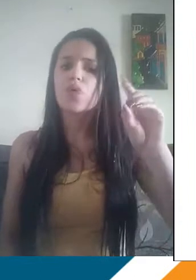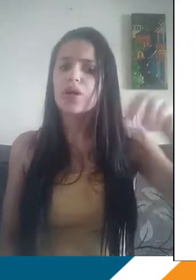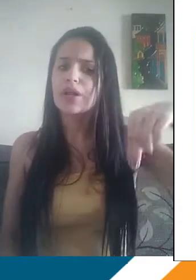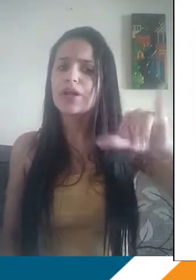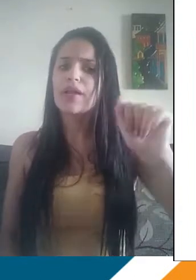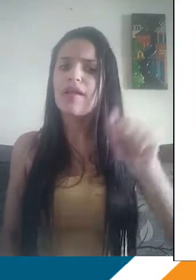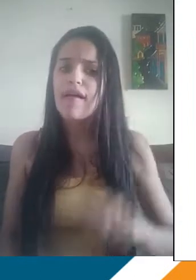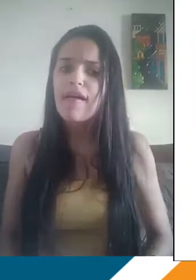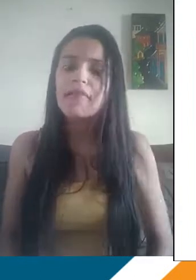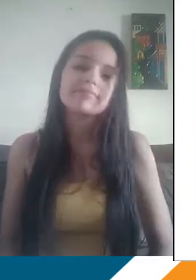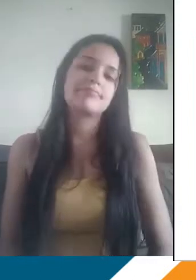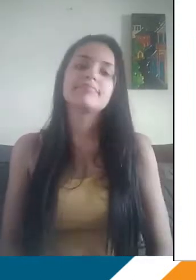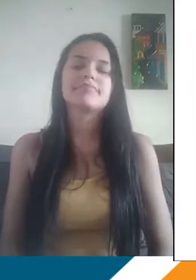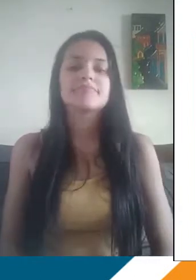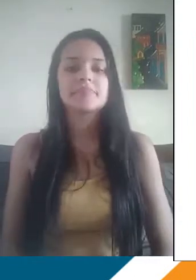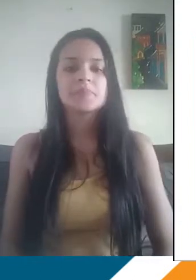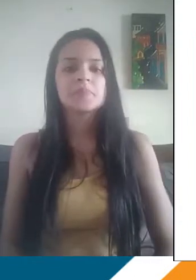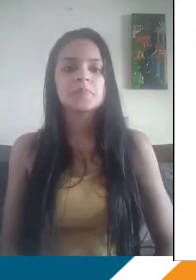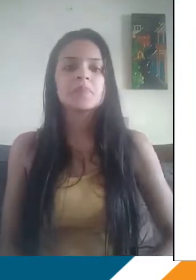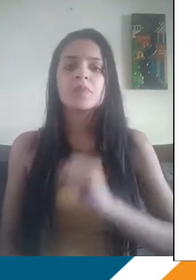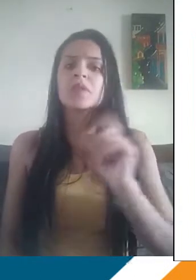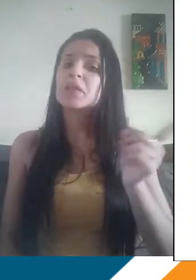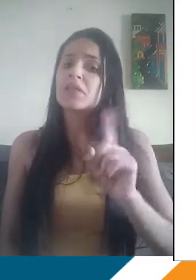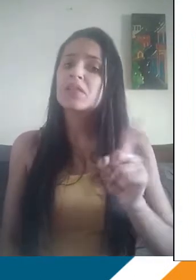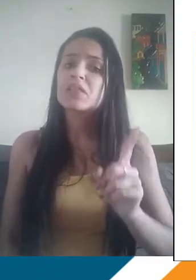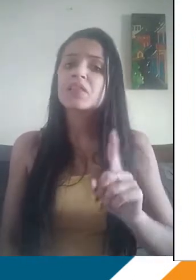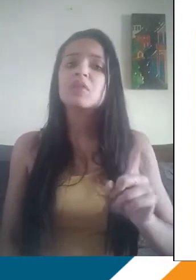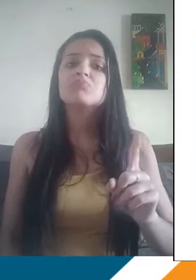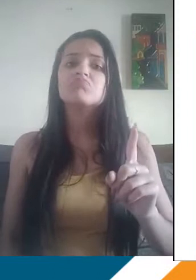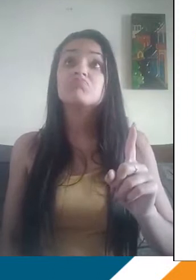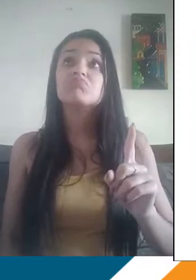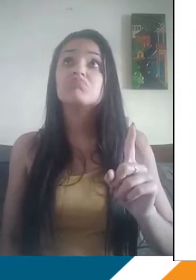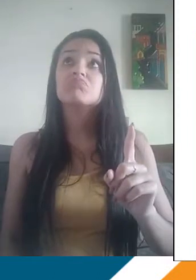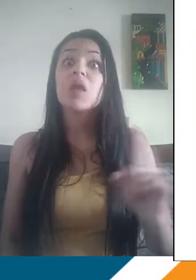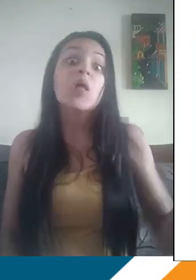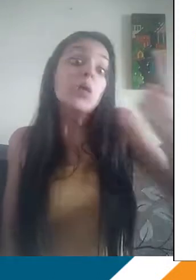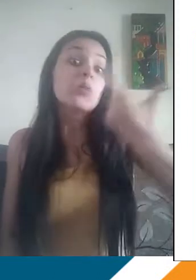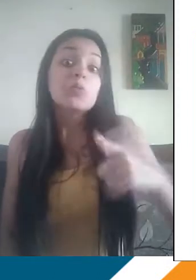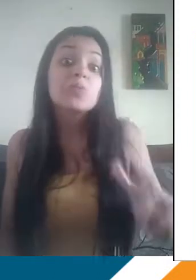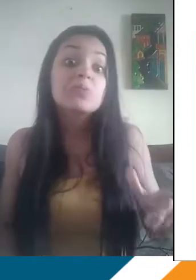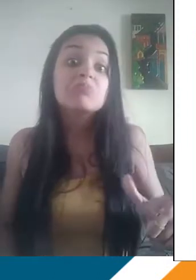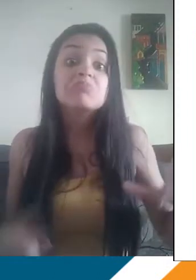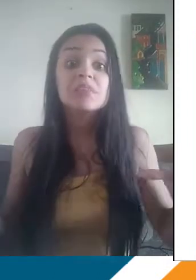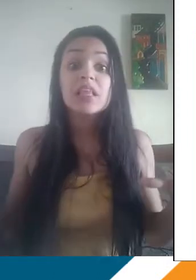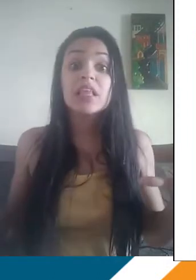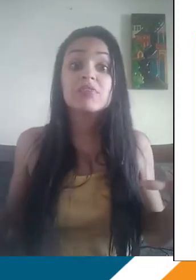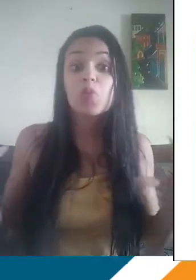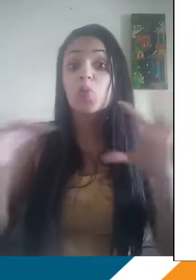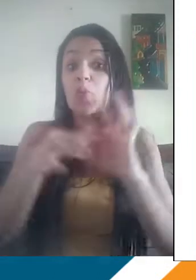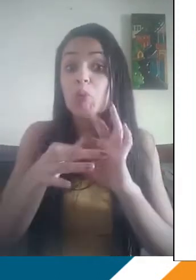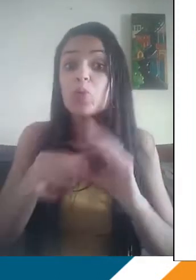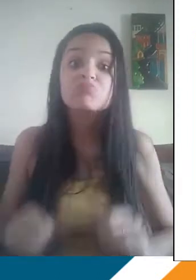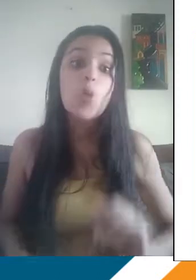linearidade sintática, que não utilizavam tantos conectores, nem às vezes utilizavam verbos, então por